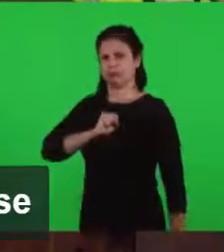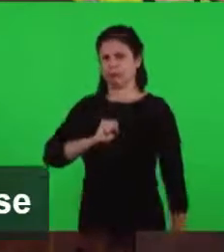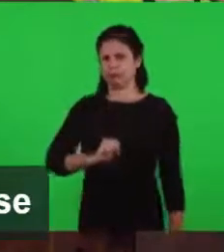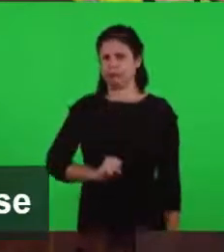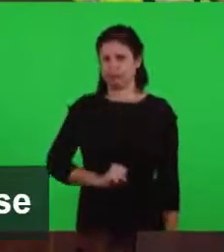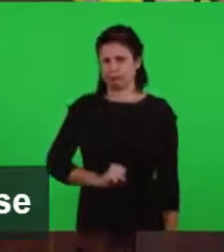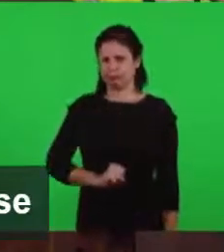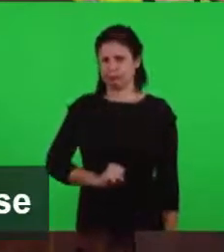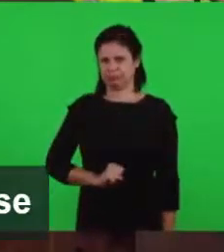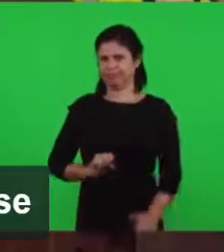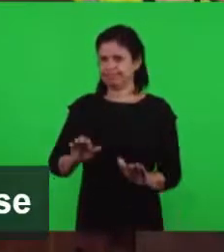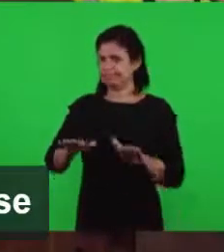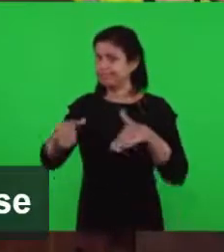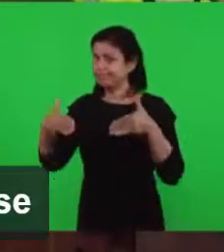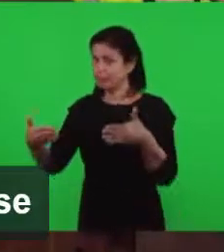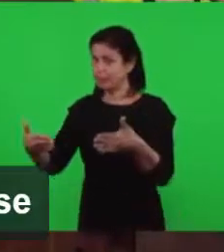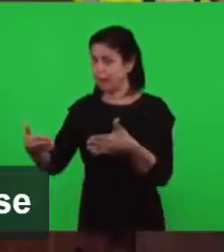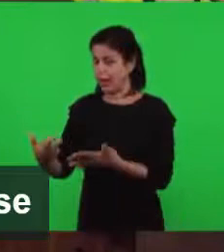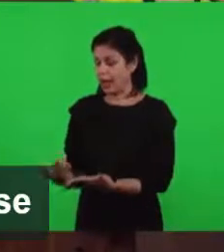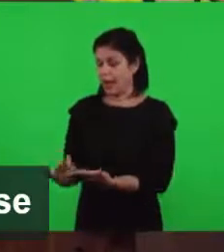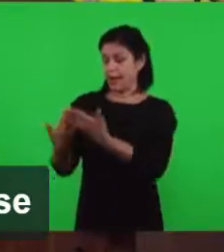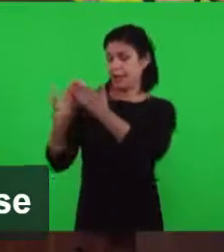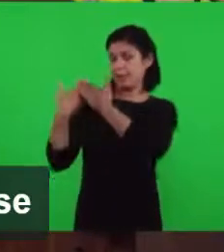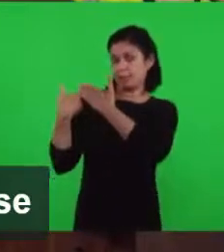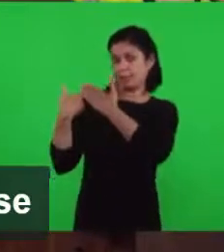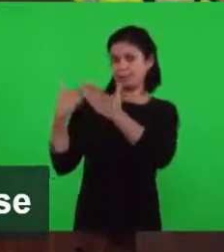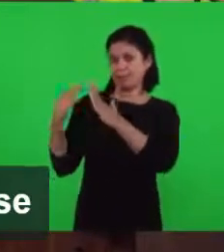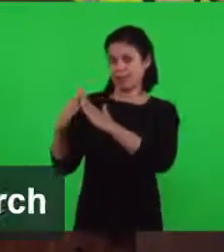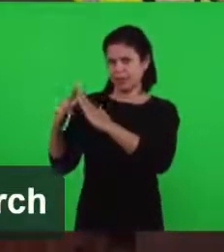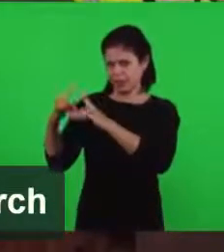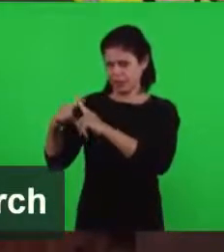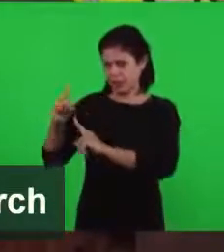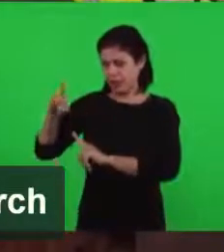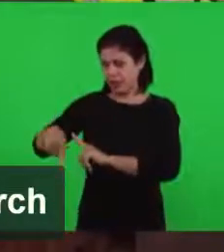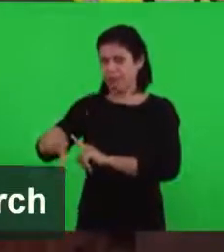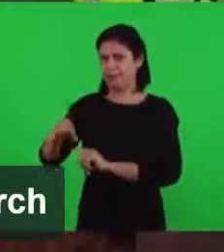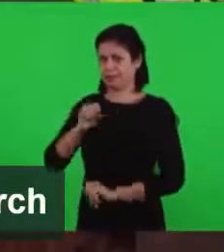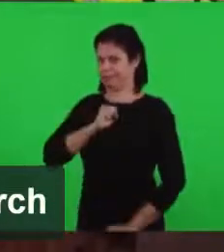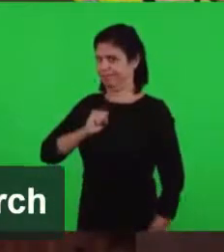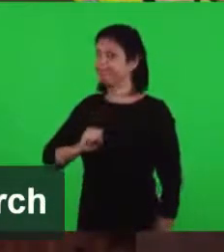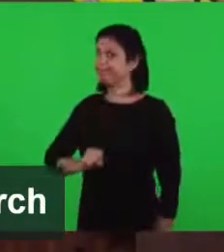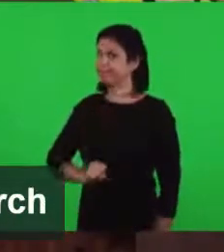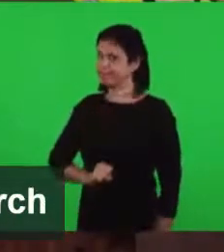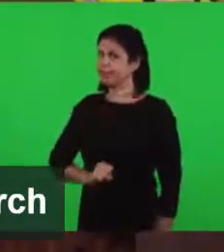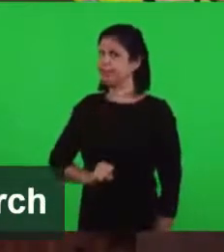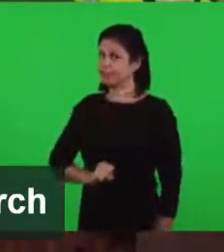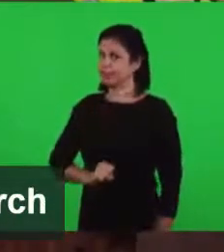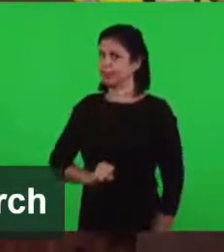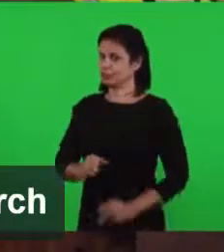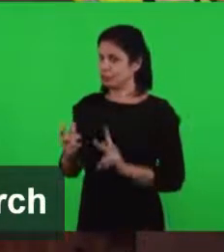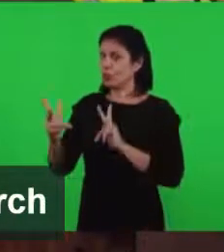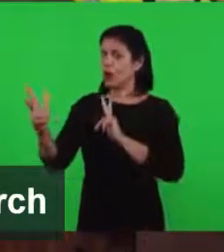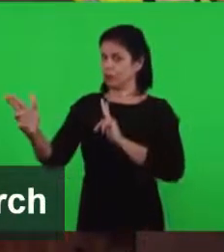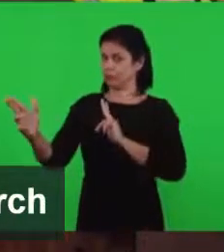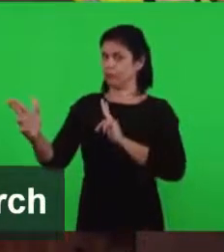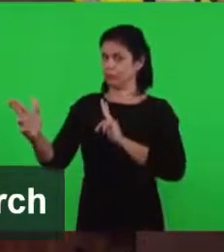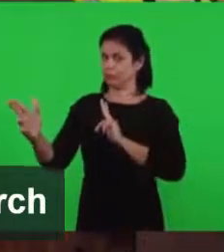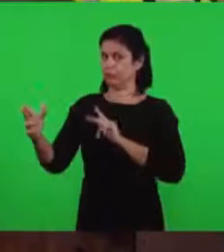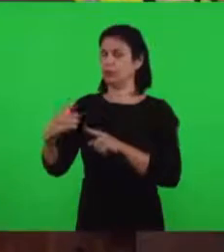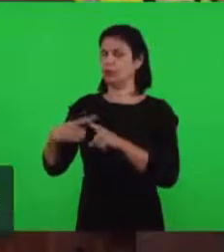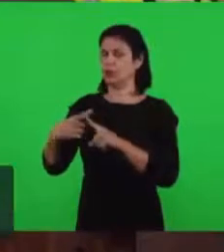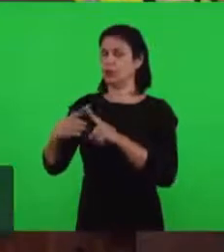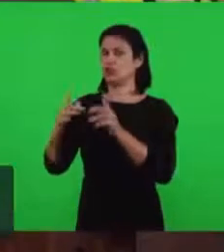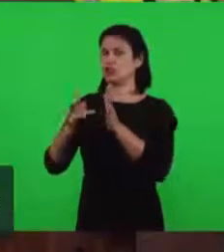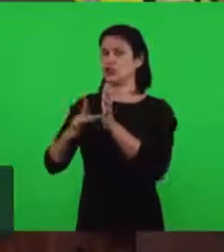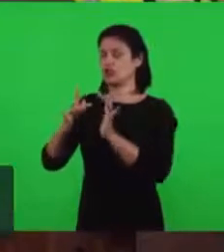a função da igreja total porque o domínio do senhor jesus sobre a igreja